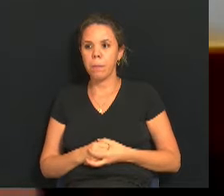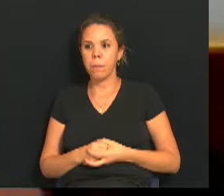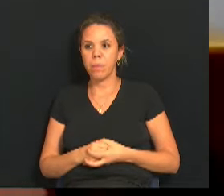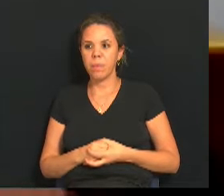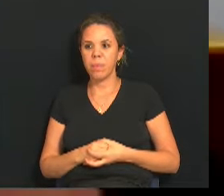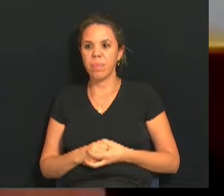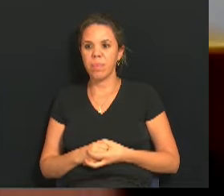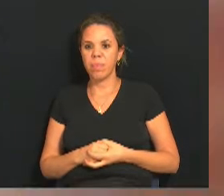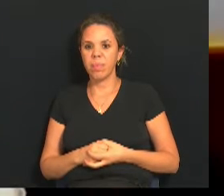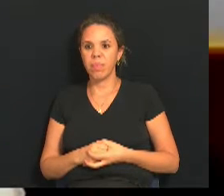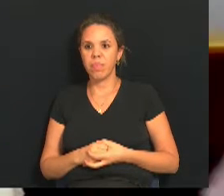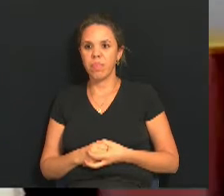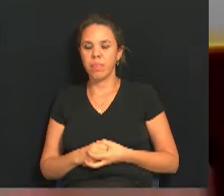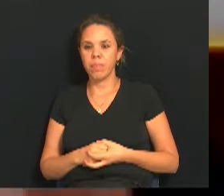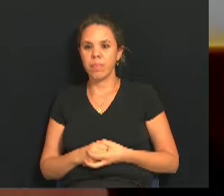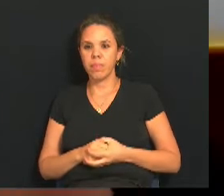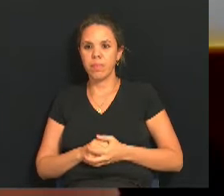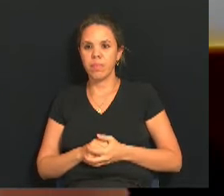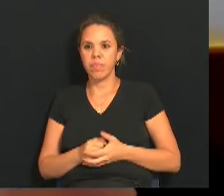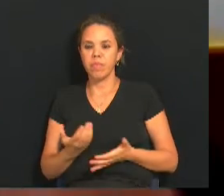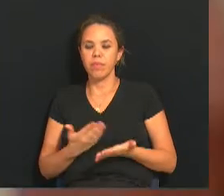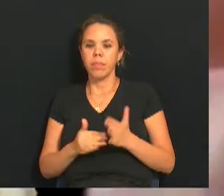unidades escolares.